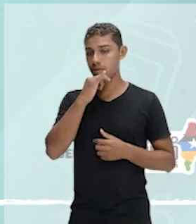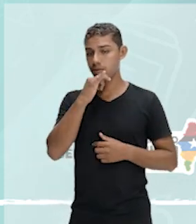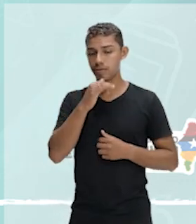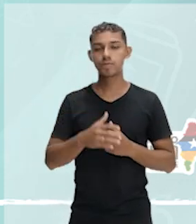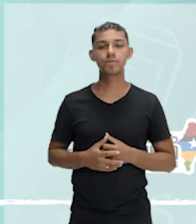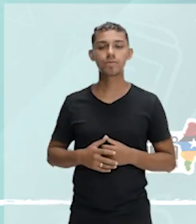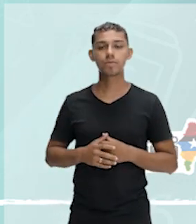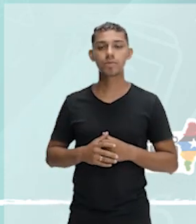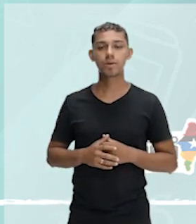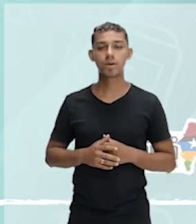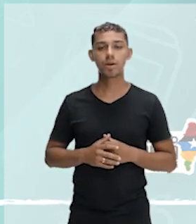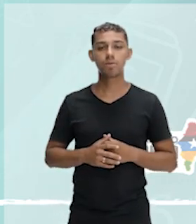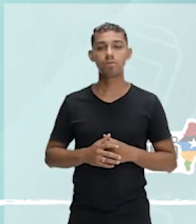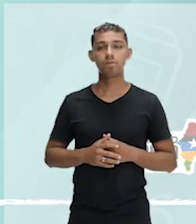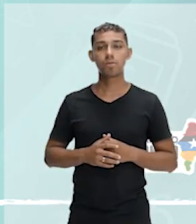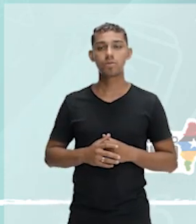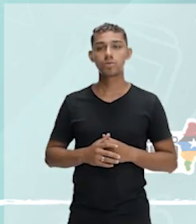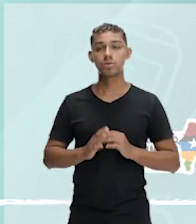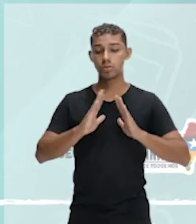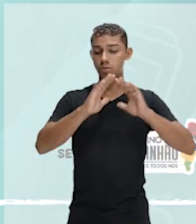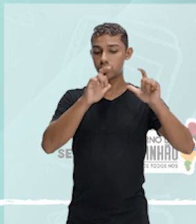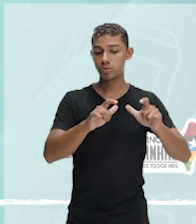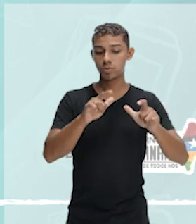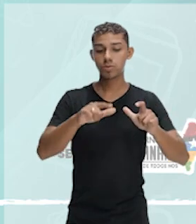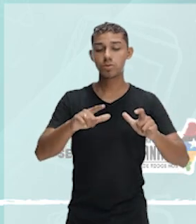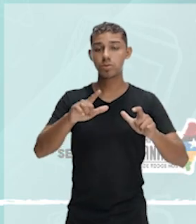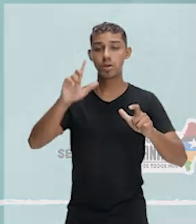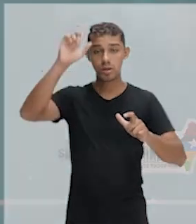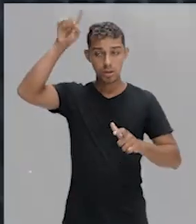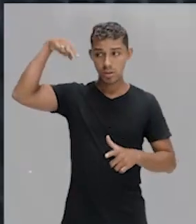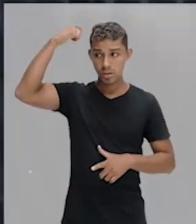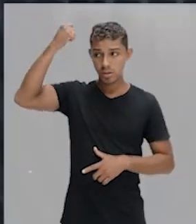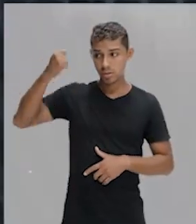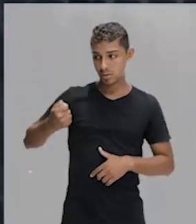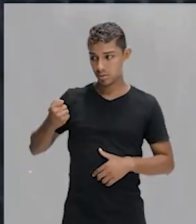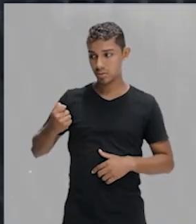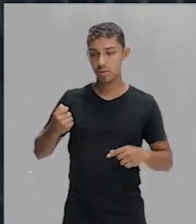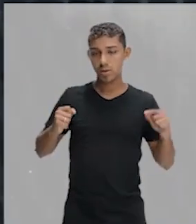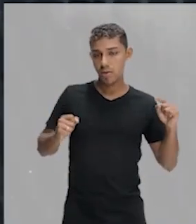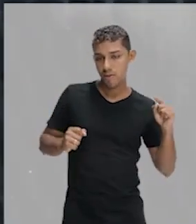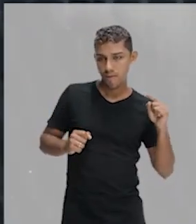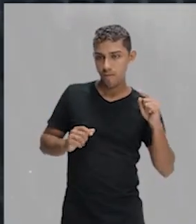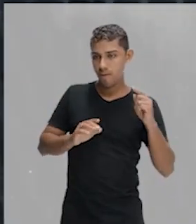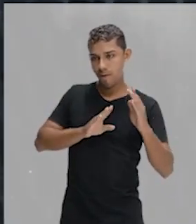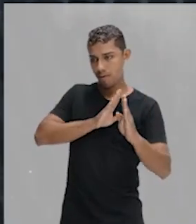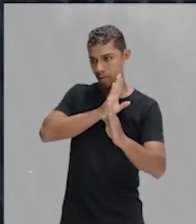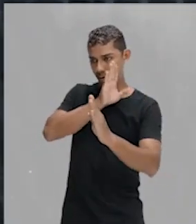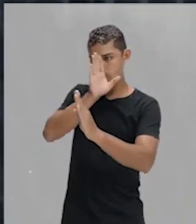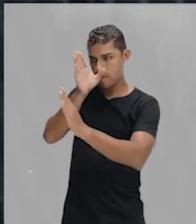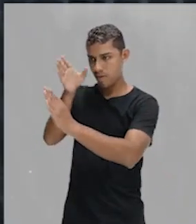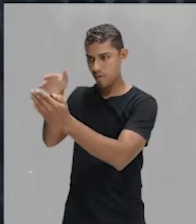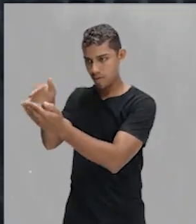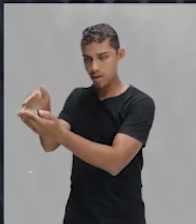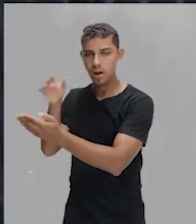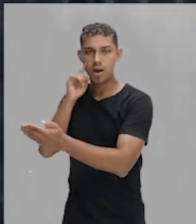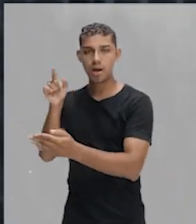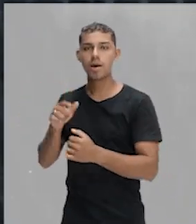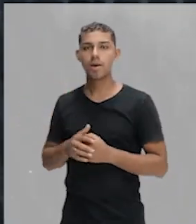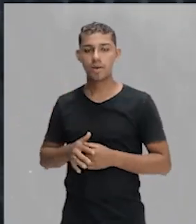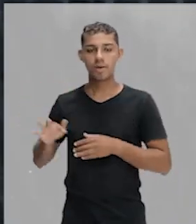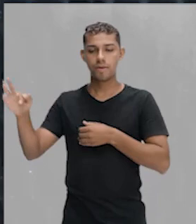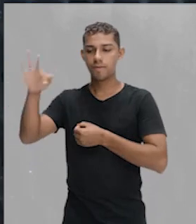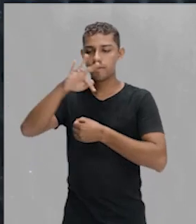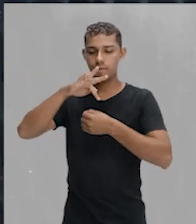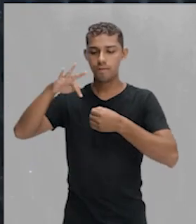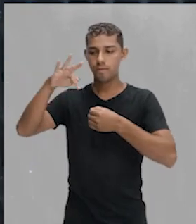José de Ribamar, eu tenho ali uma bifurcação. Né? Tem meio essa significação. Então,